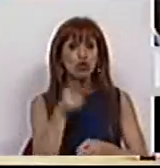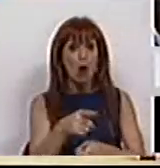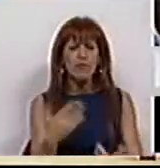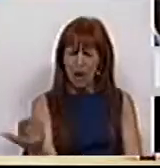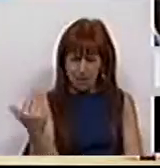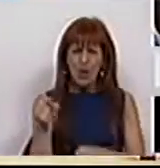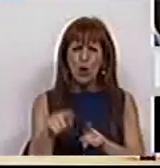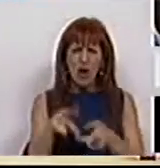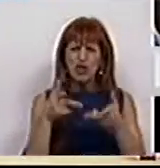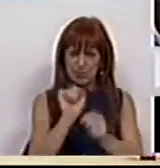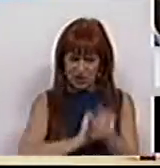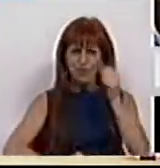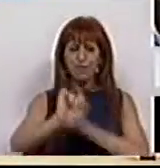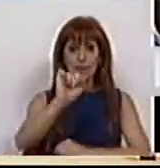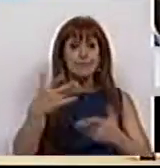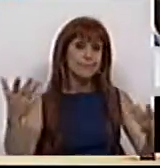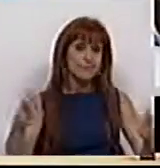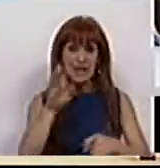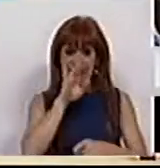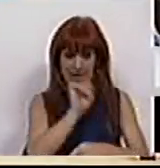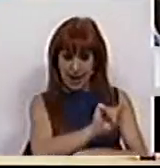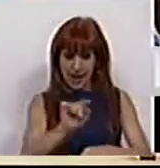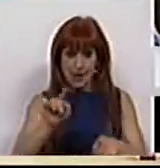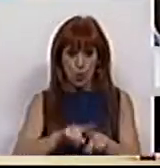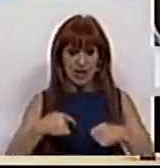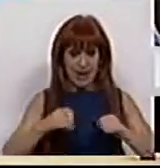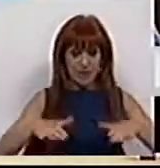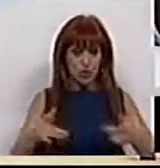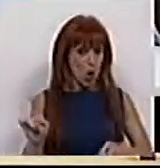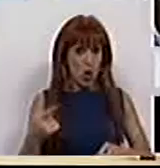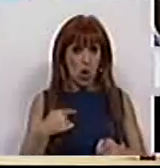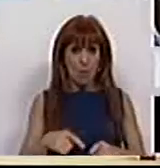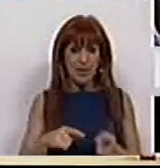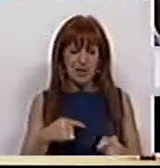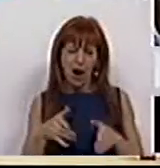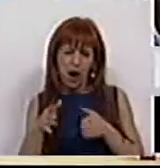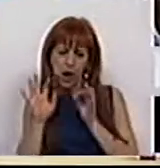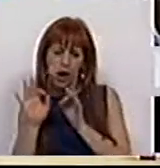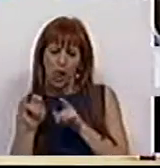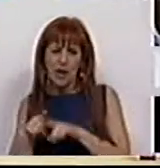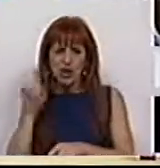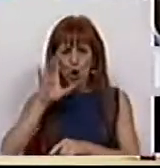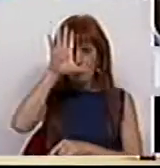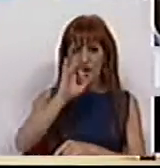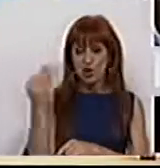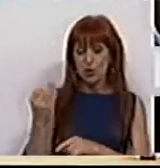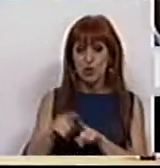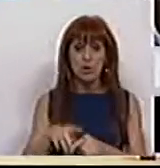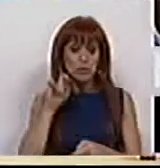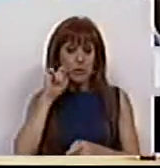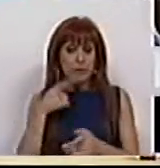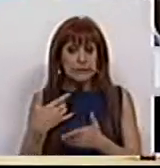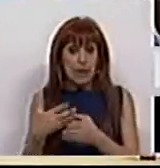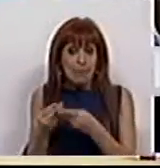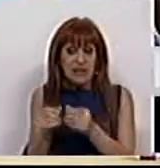jovens. Aguardamos essa disponibilidade. E se esta iniciativa não fosse tendenciosa, Sra. Ministra da Justiça,